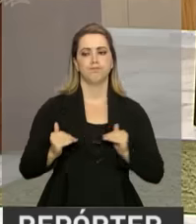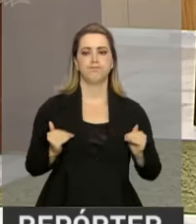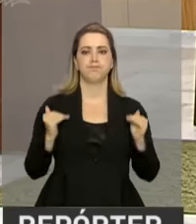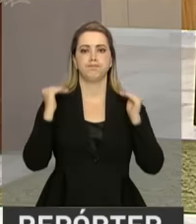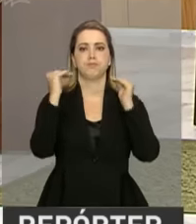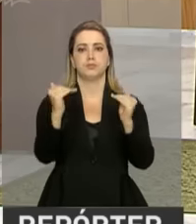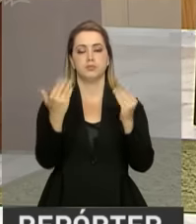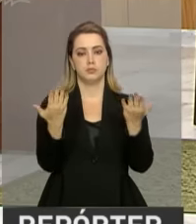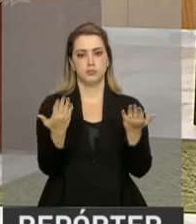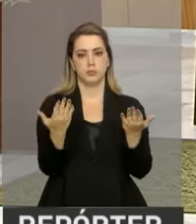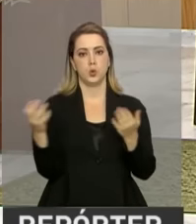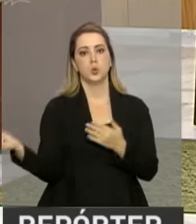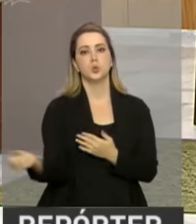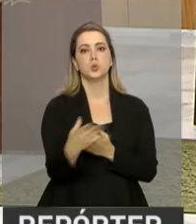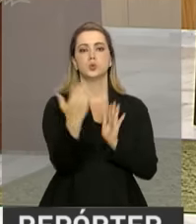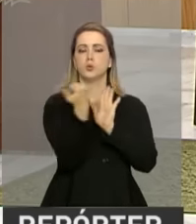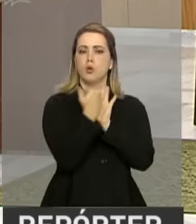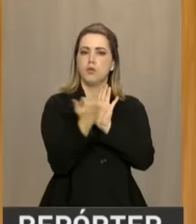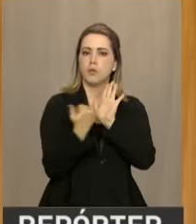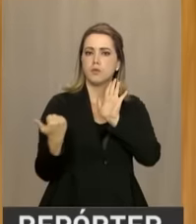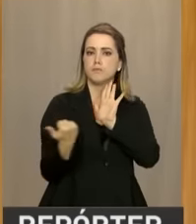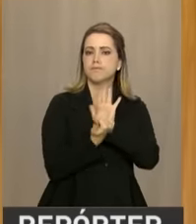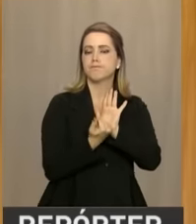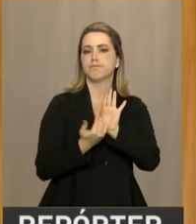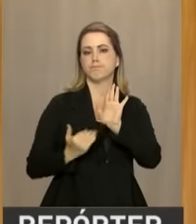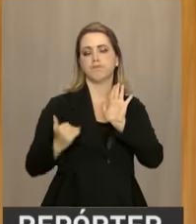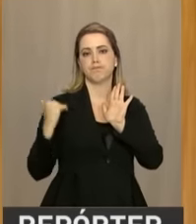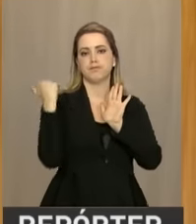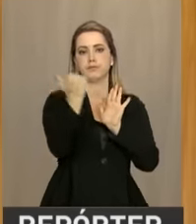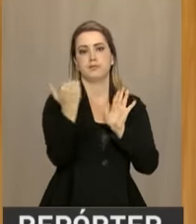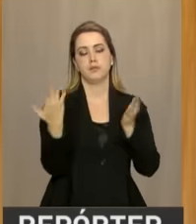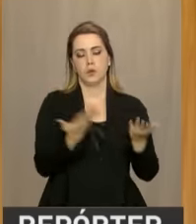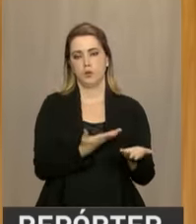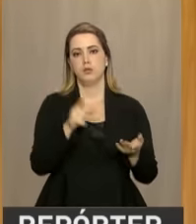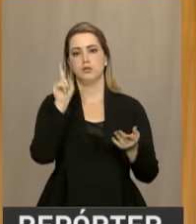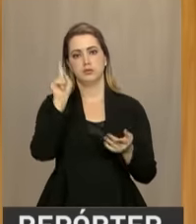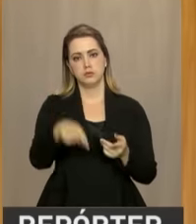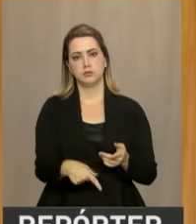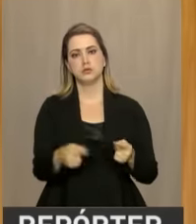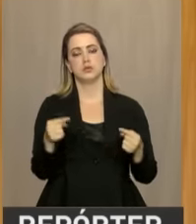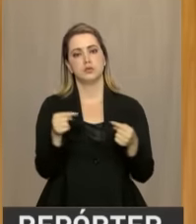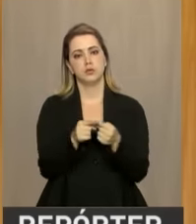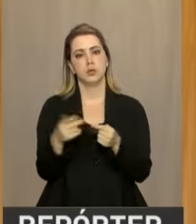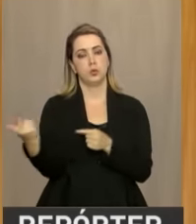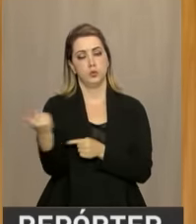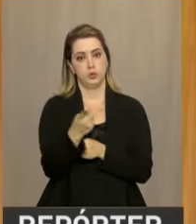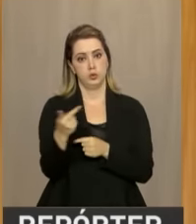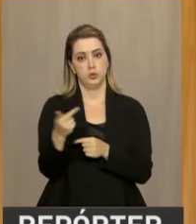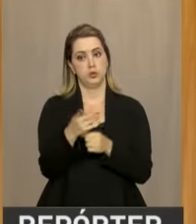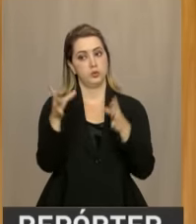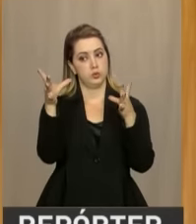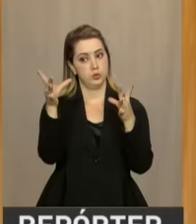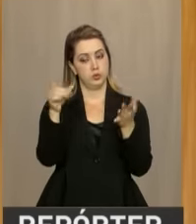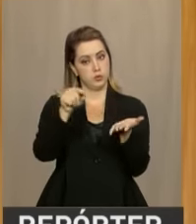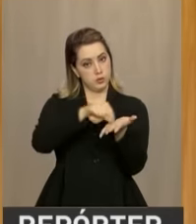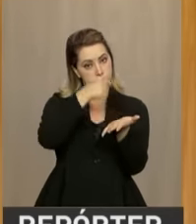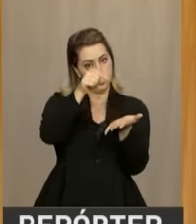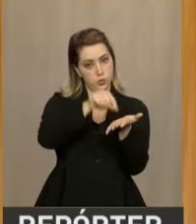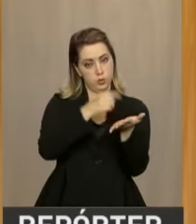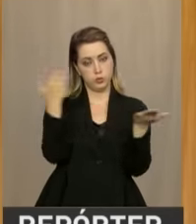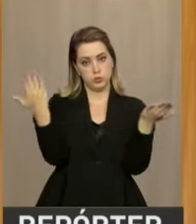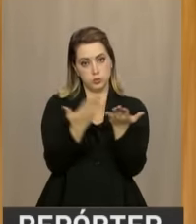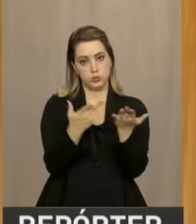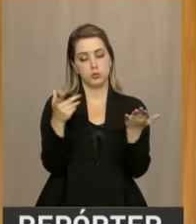nível agora um novo projeto muito ambicioso que foi aliás objeto de dois acordos aqui hoje assinados que